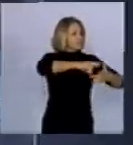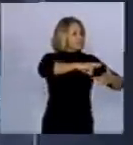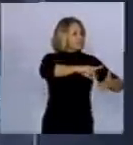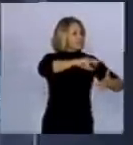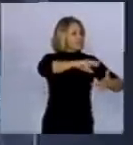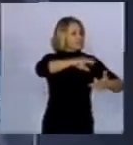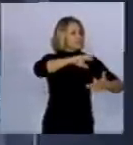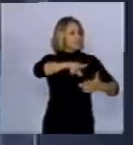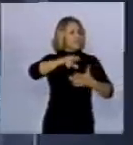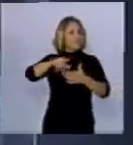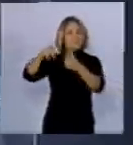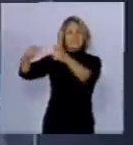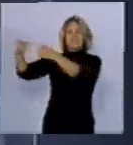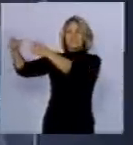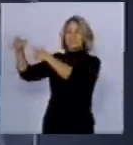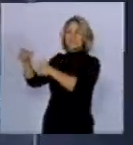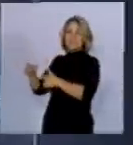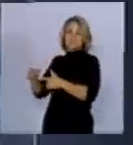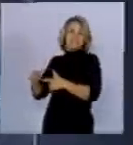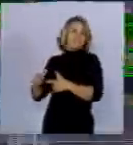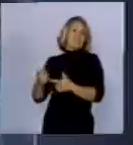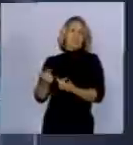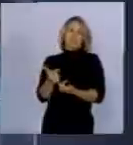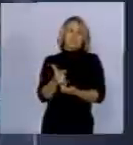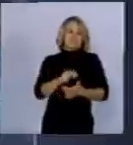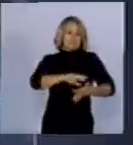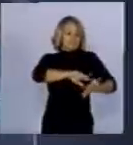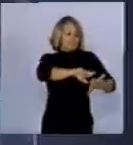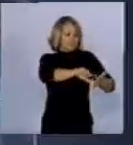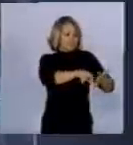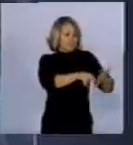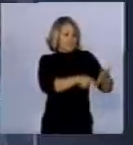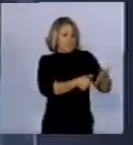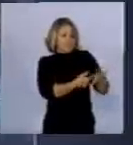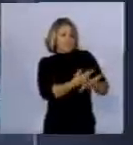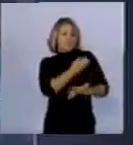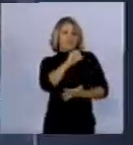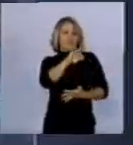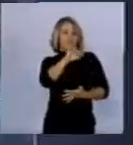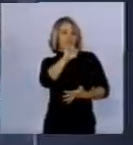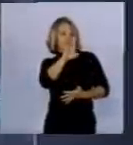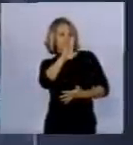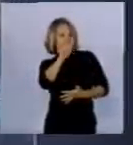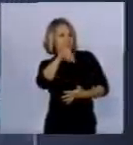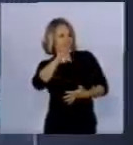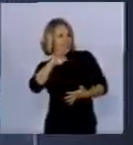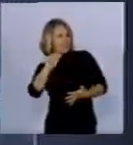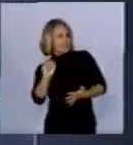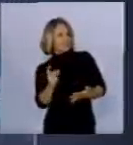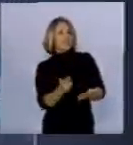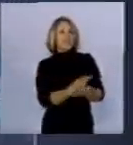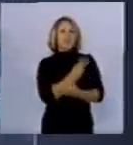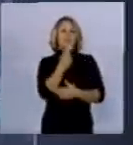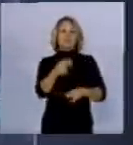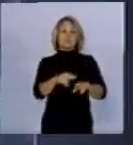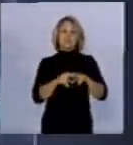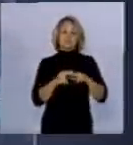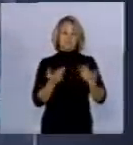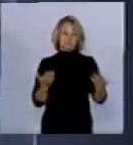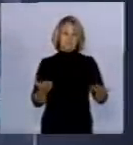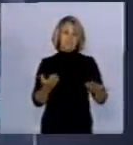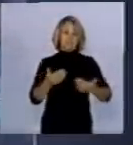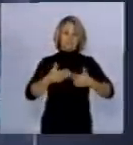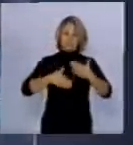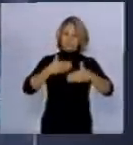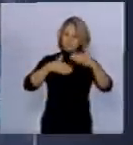pacote não existindo muita diversidade de de oferta isso decorre naturalmente do